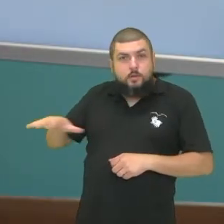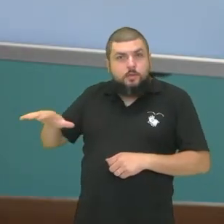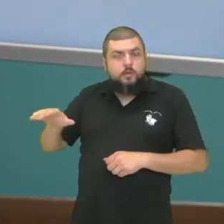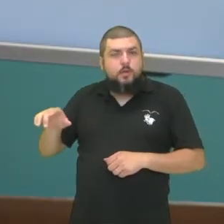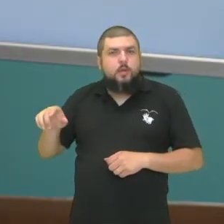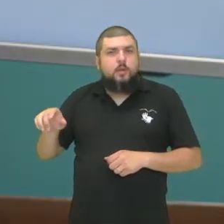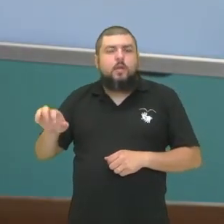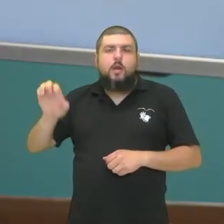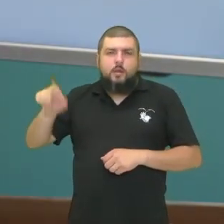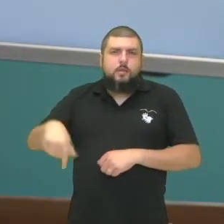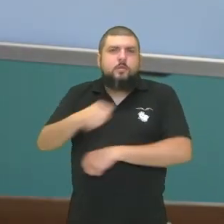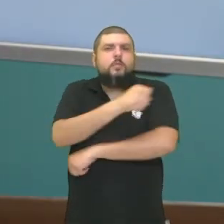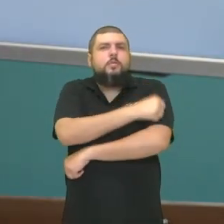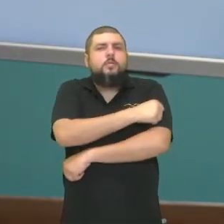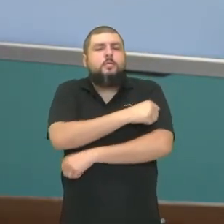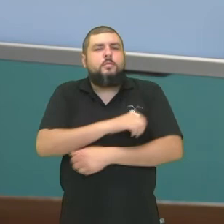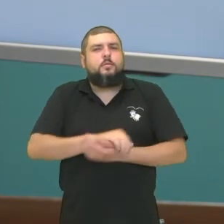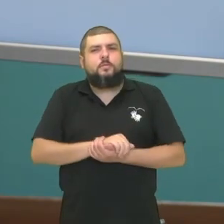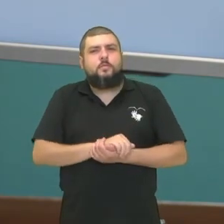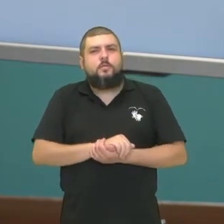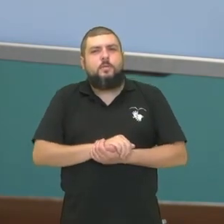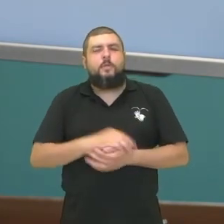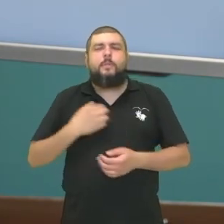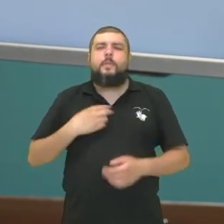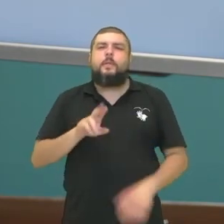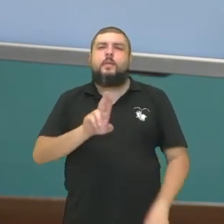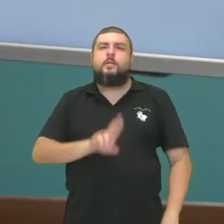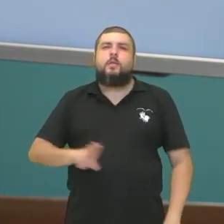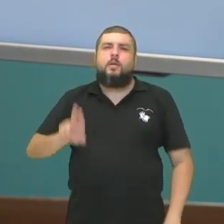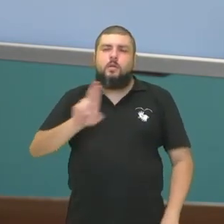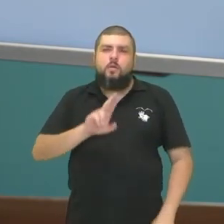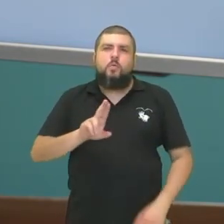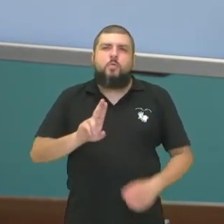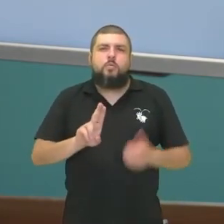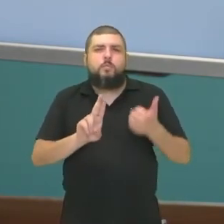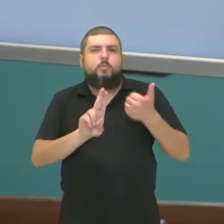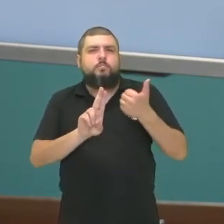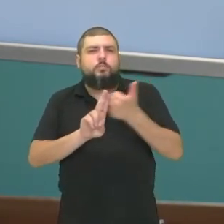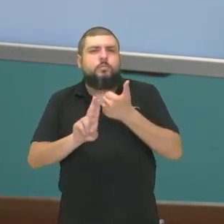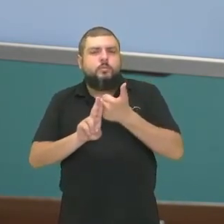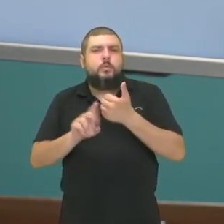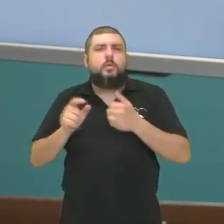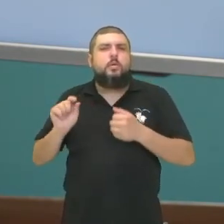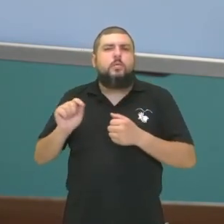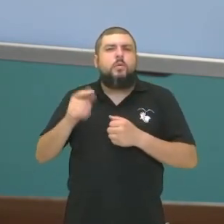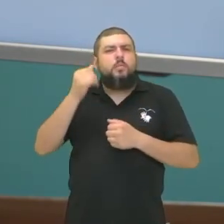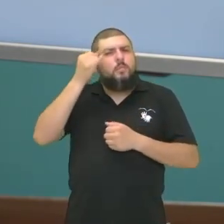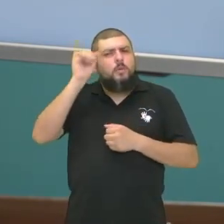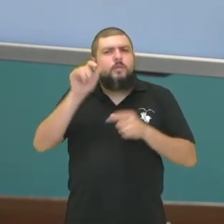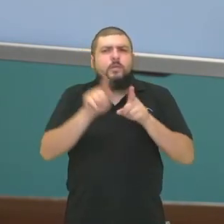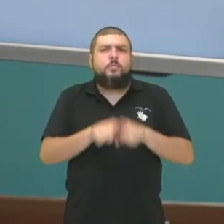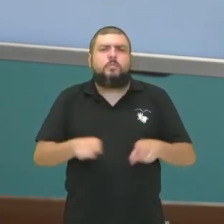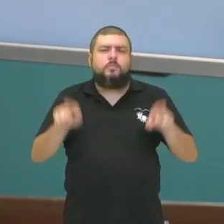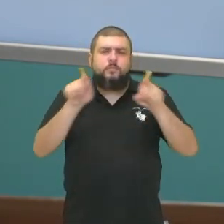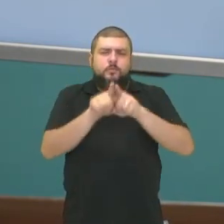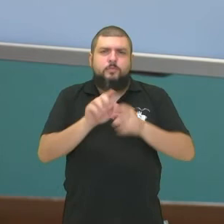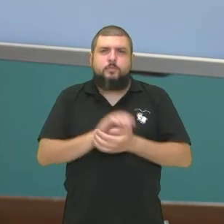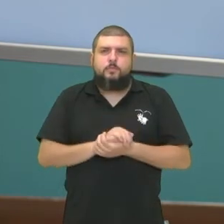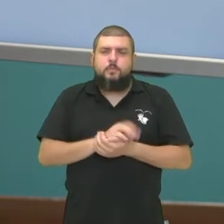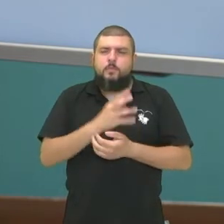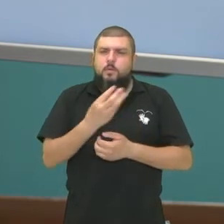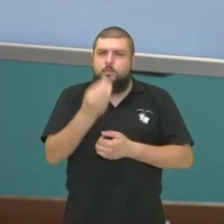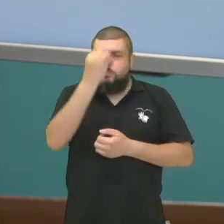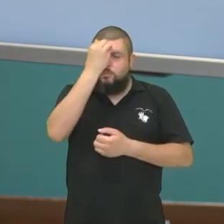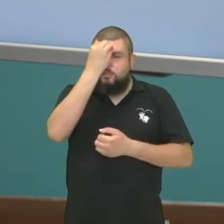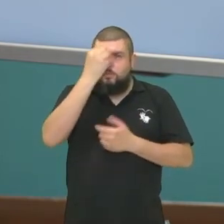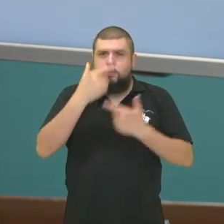curso. Isso mesmo. Então, ele usa os pronomes para evitar a repetição. Lembra, há um cuidado do jornalista em